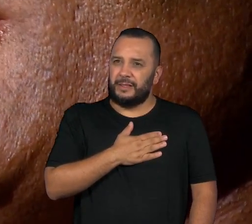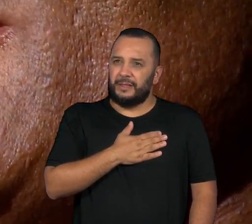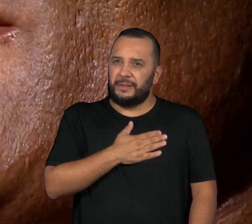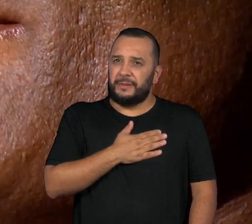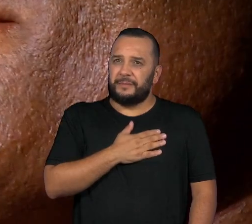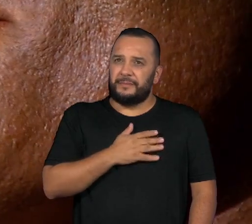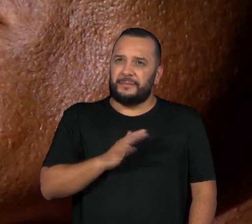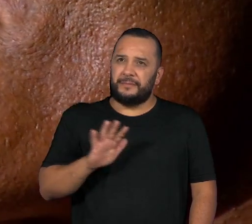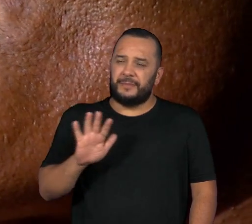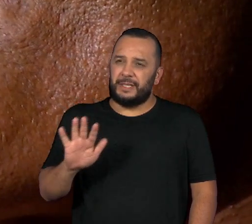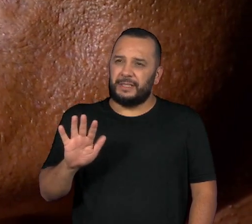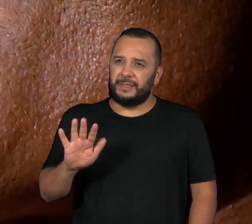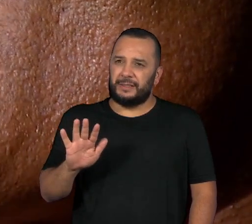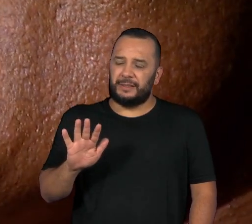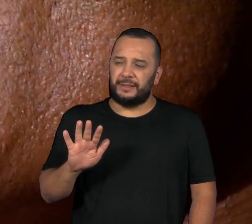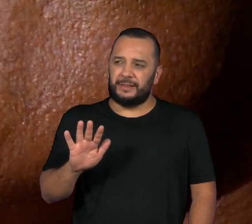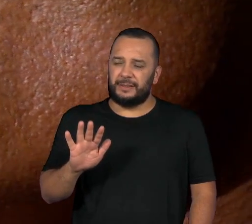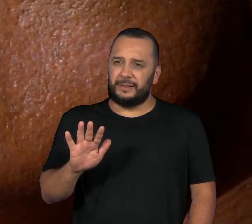muito